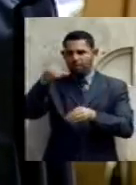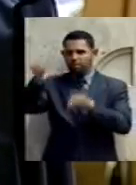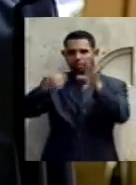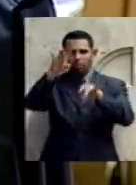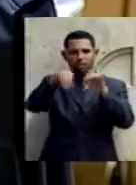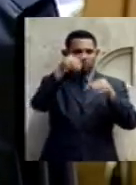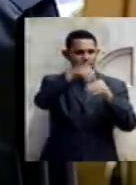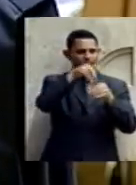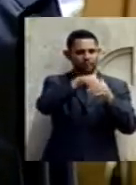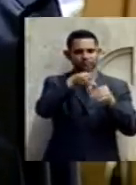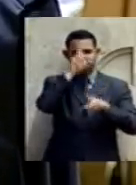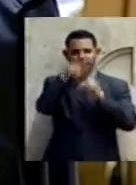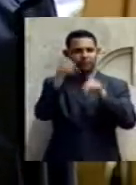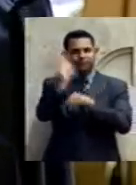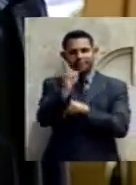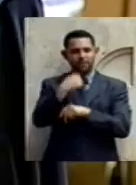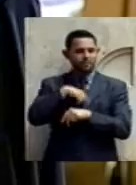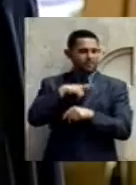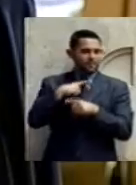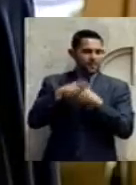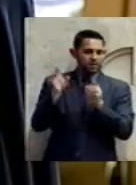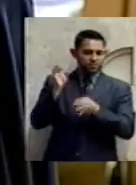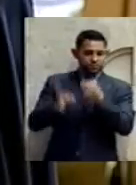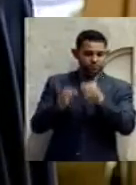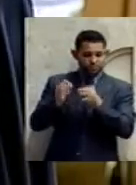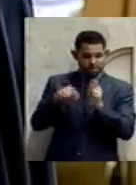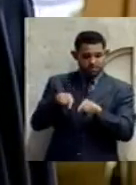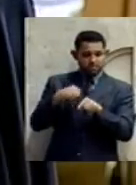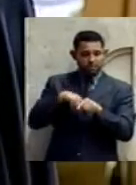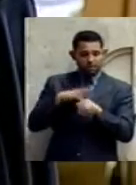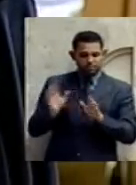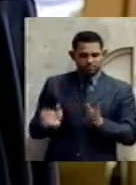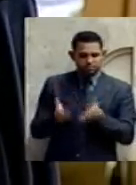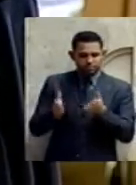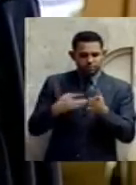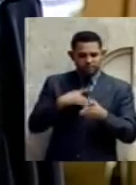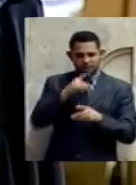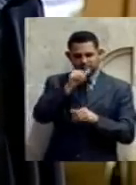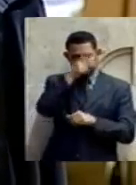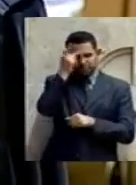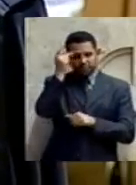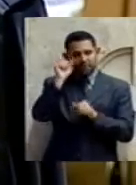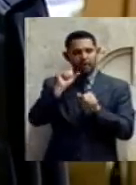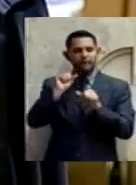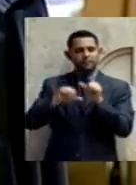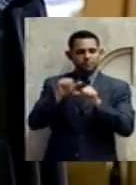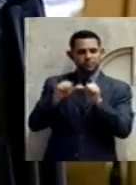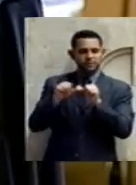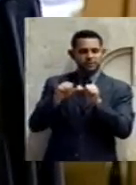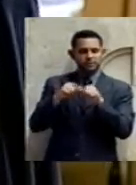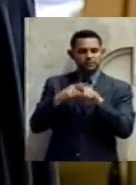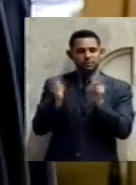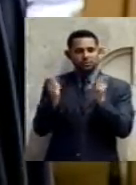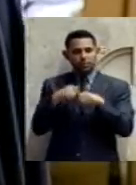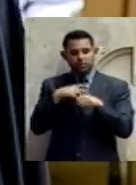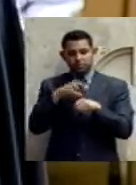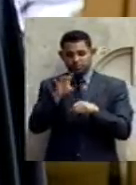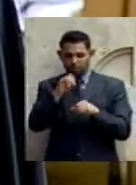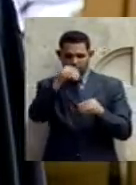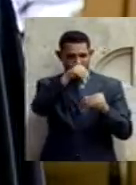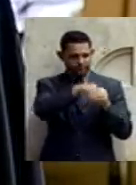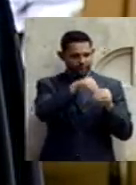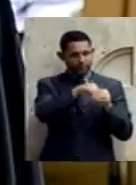popular, mas não é o voto que legitima condutas desabonadoras. Também não pode servir o voto